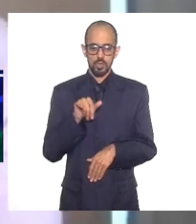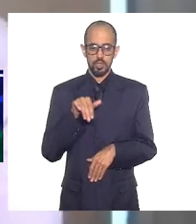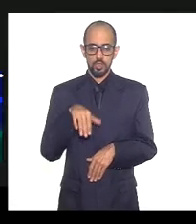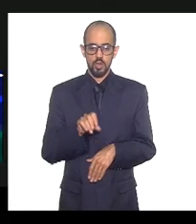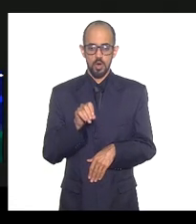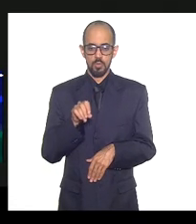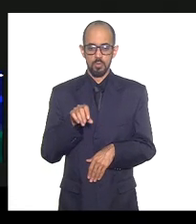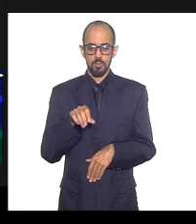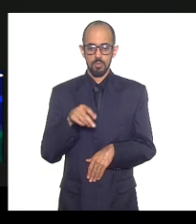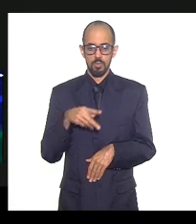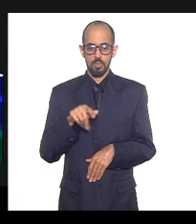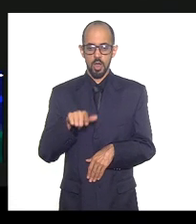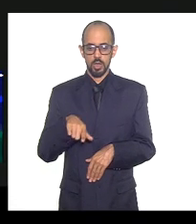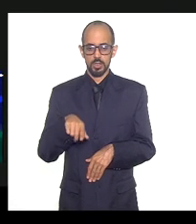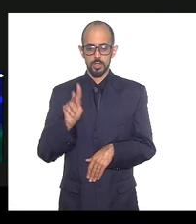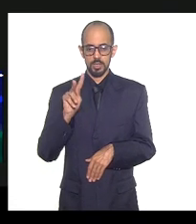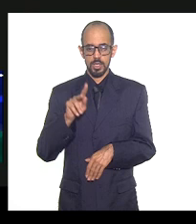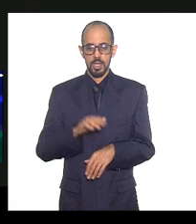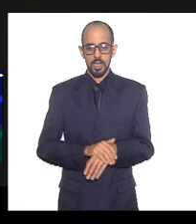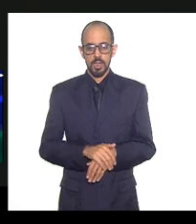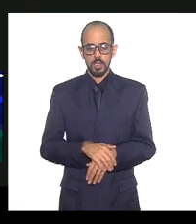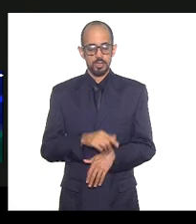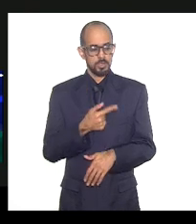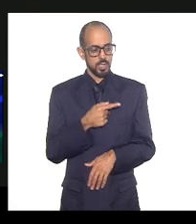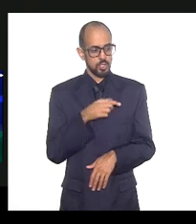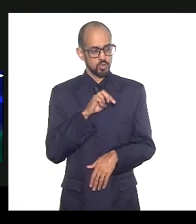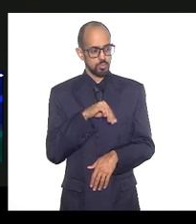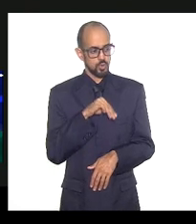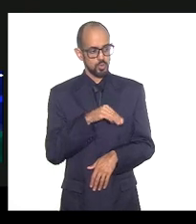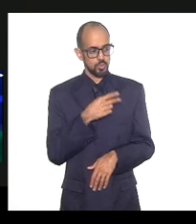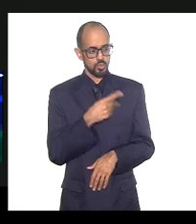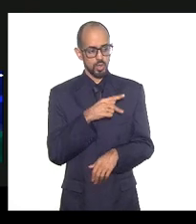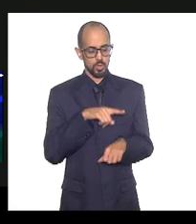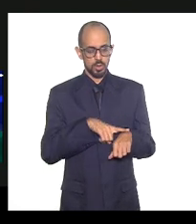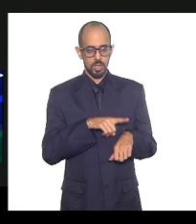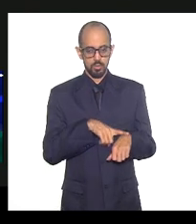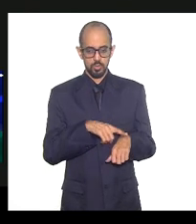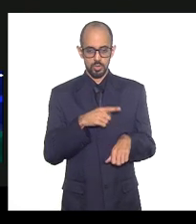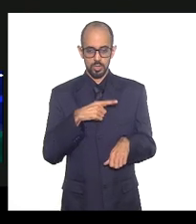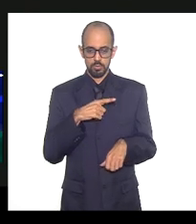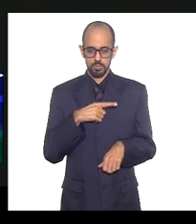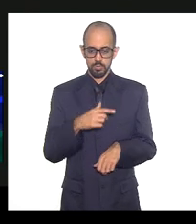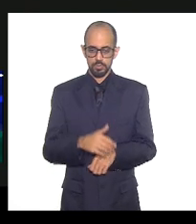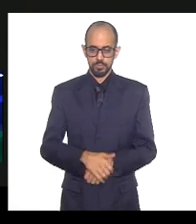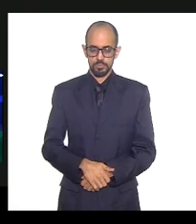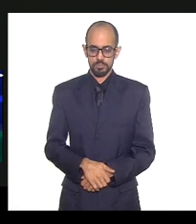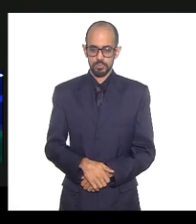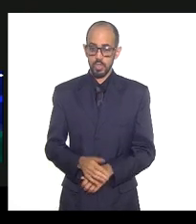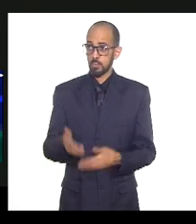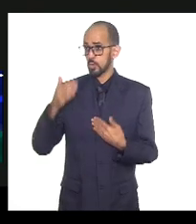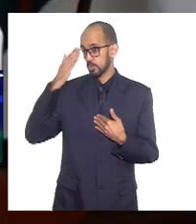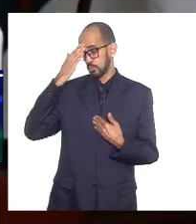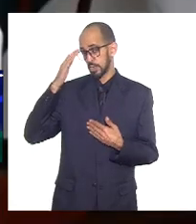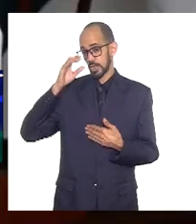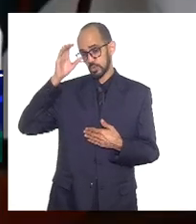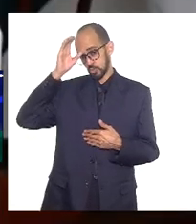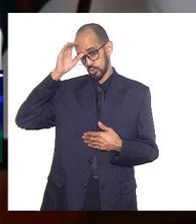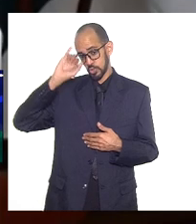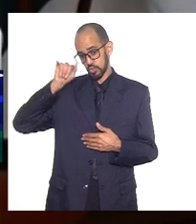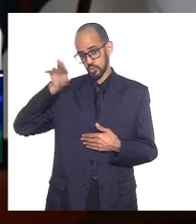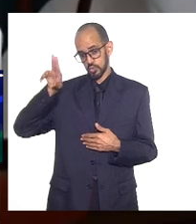Knoploch. Você nem se dispõe de 7 minutos no tempo regimental. Obrigado, Tia Ju,